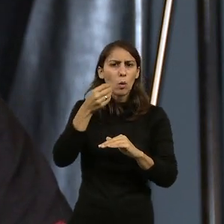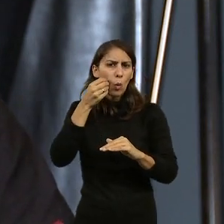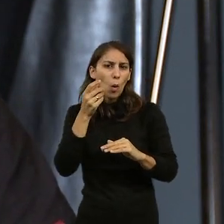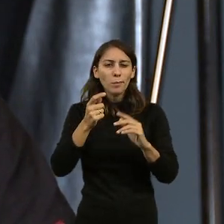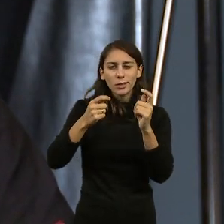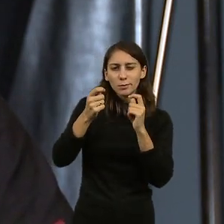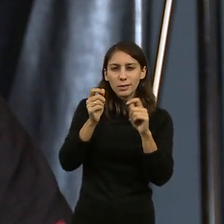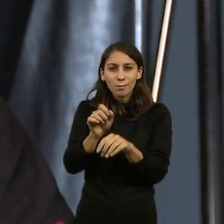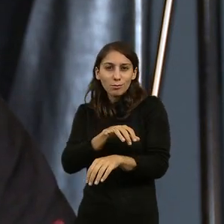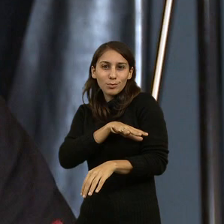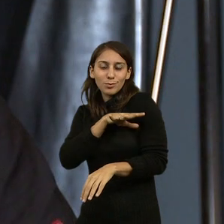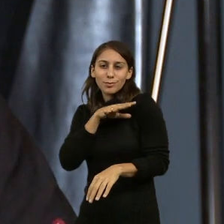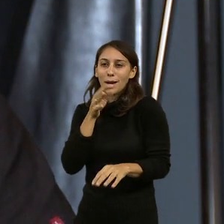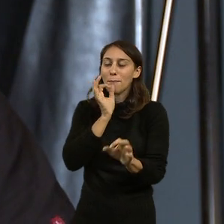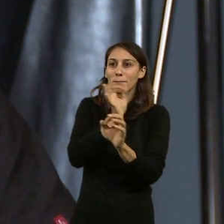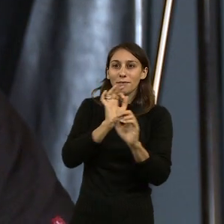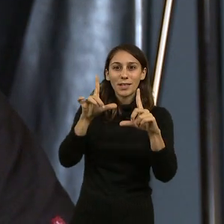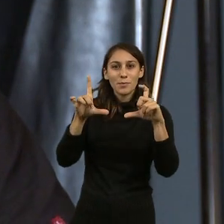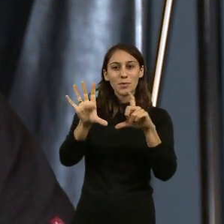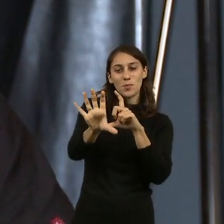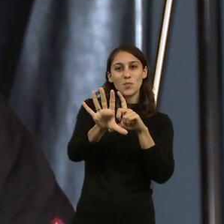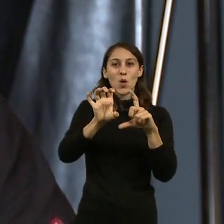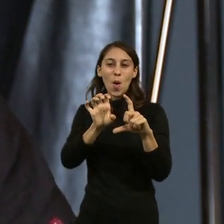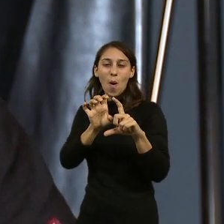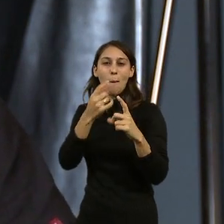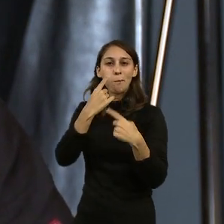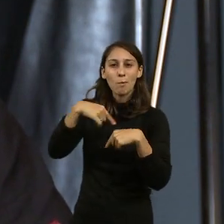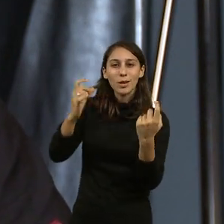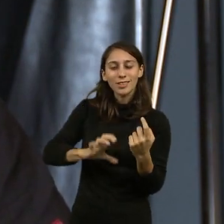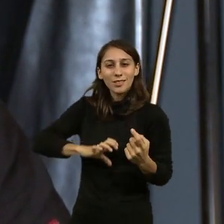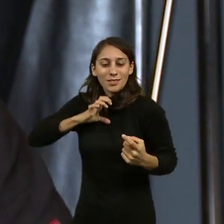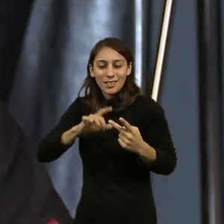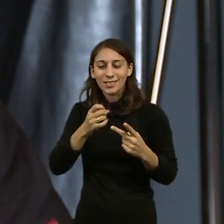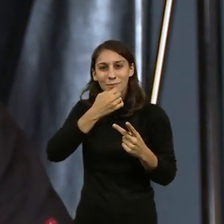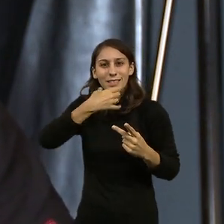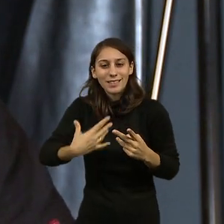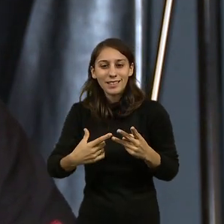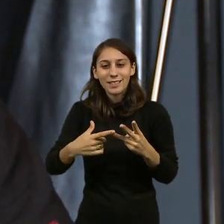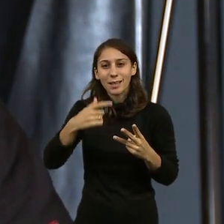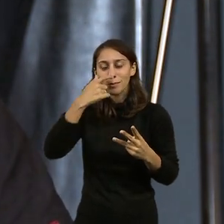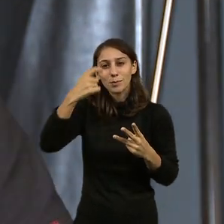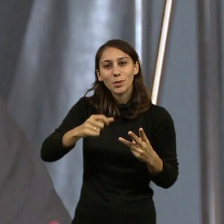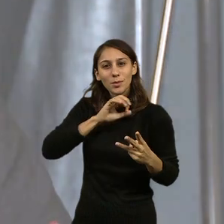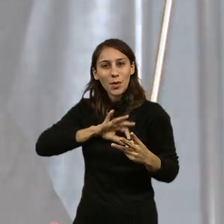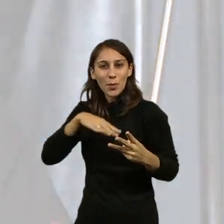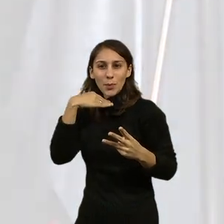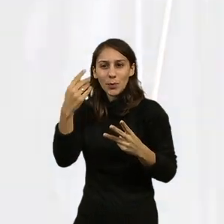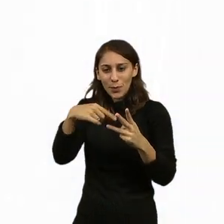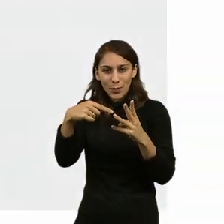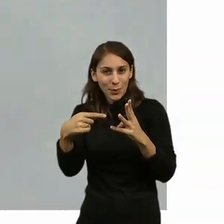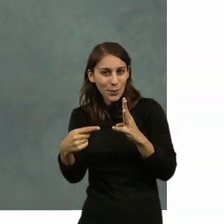até aparecer aquela fotografia perfeita que vai transparecer a confiança, a simpatia, o profissionalismo daquela